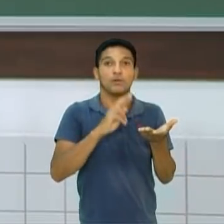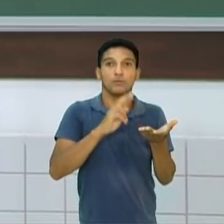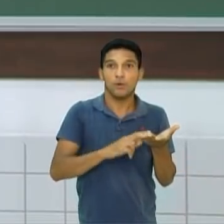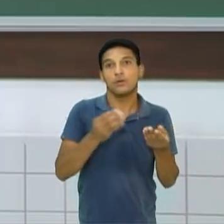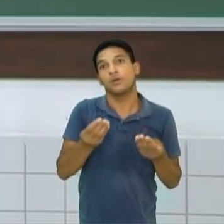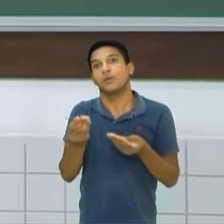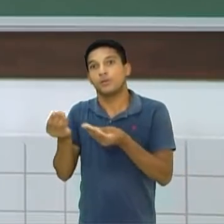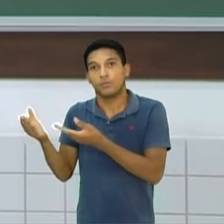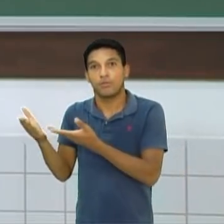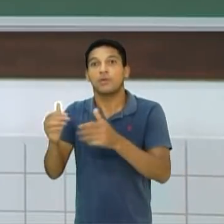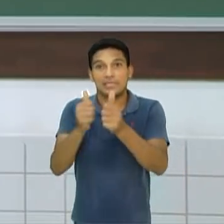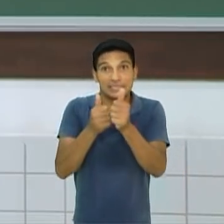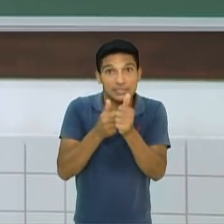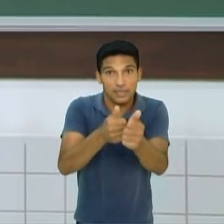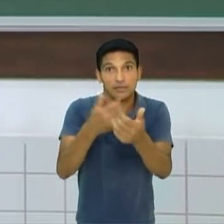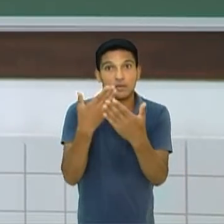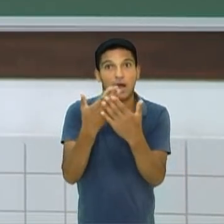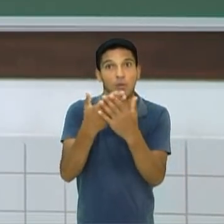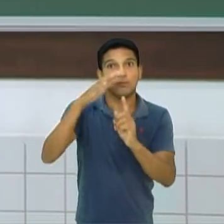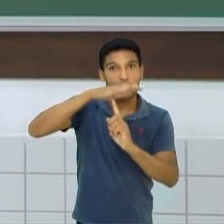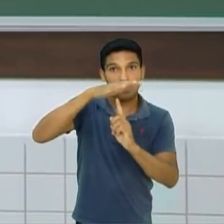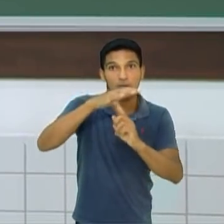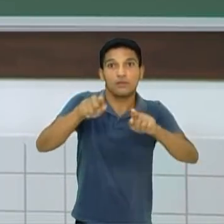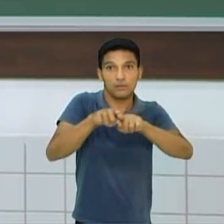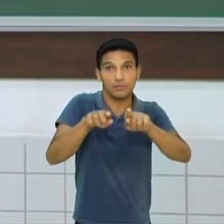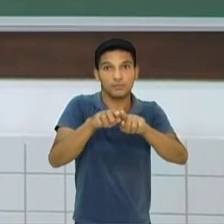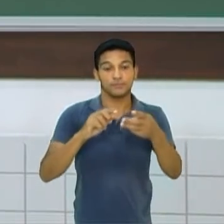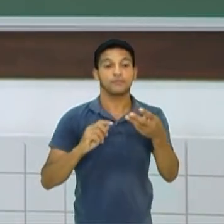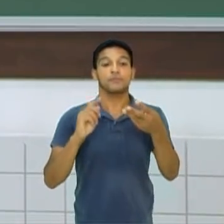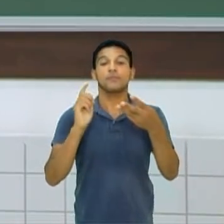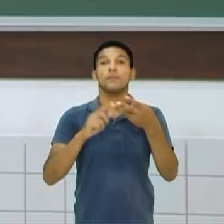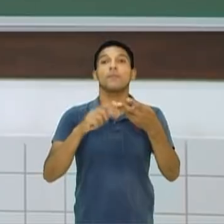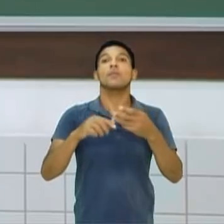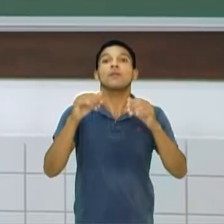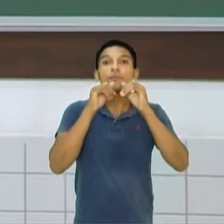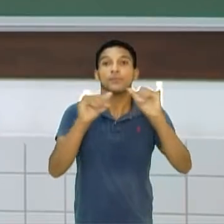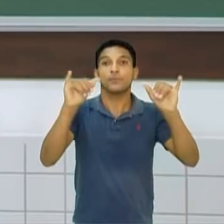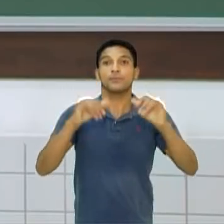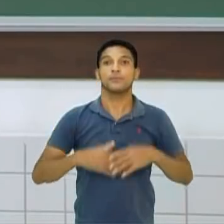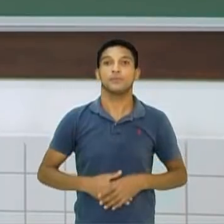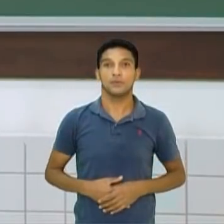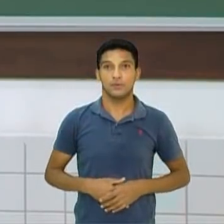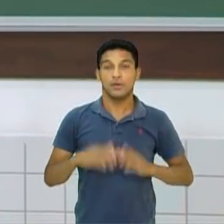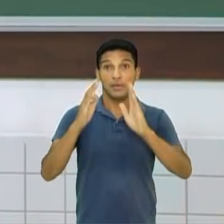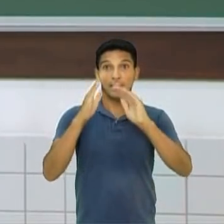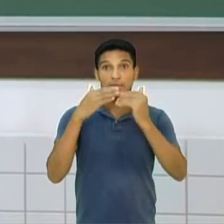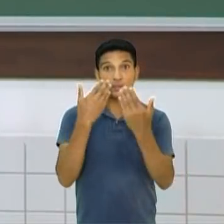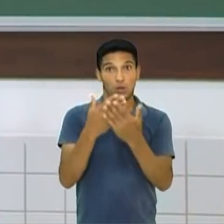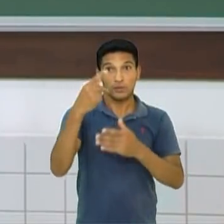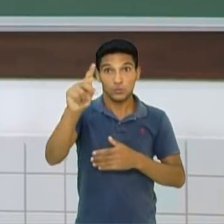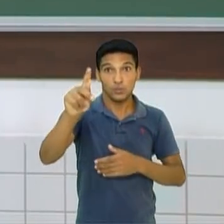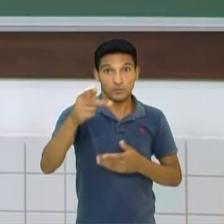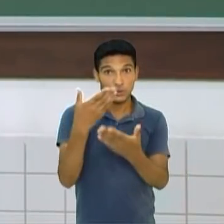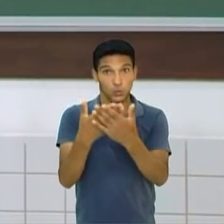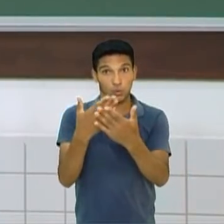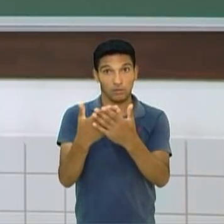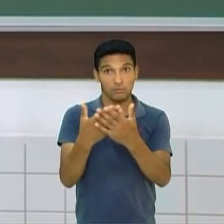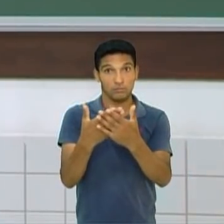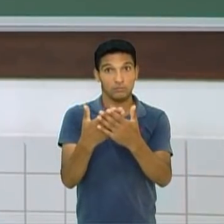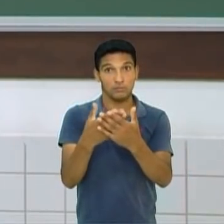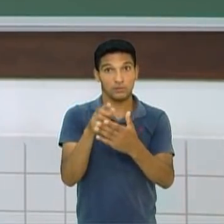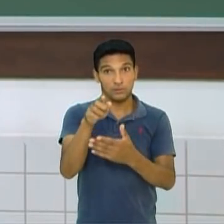possa acompanhar as nossas aulas, ok? E o terceiro aviso é que a sua escola, ela também permite